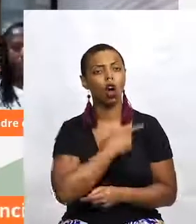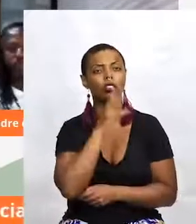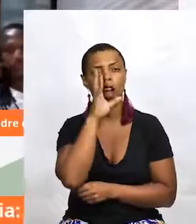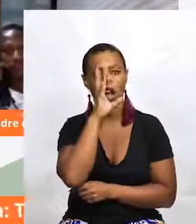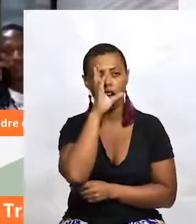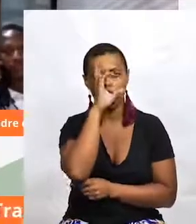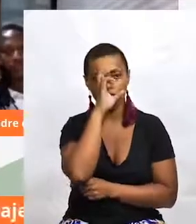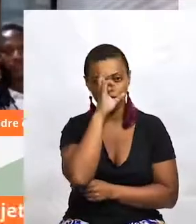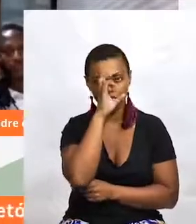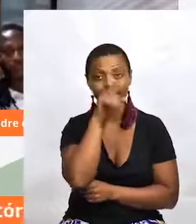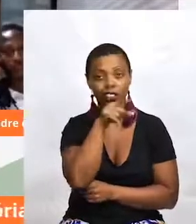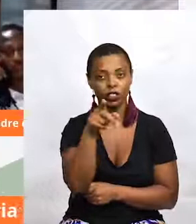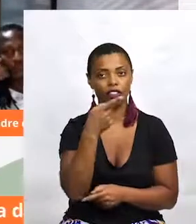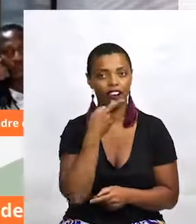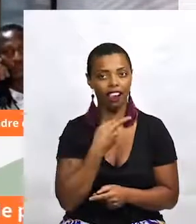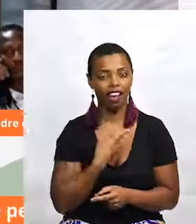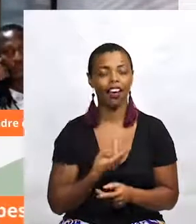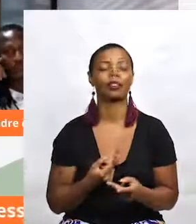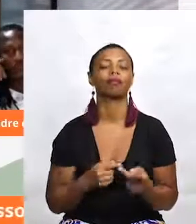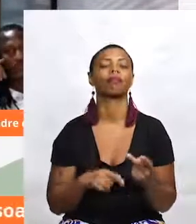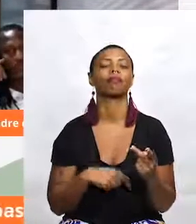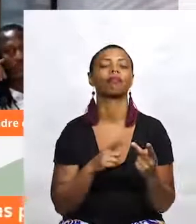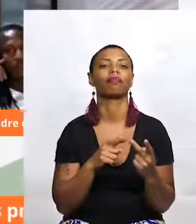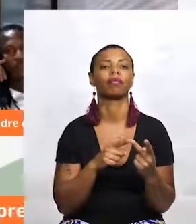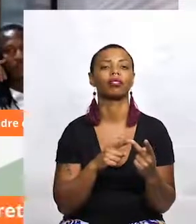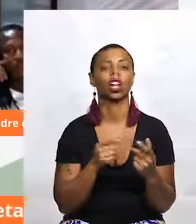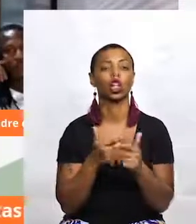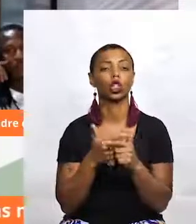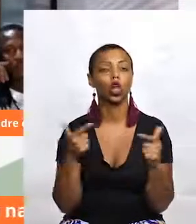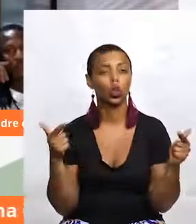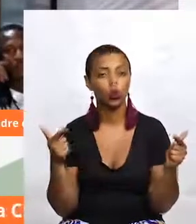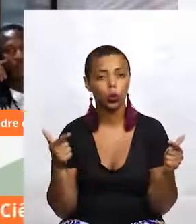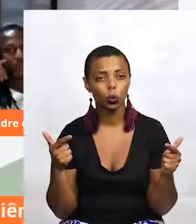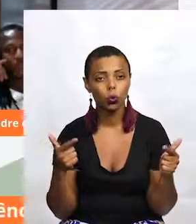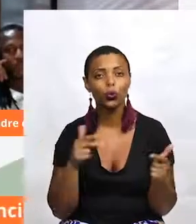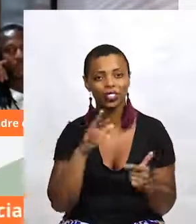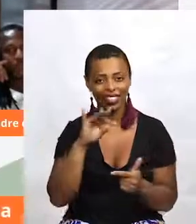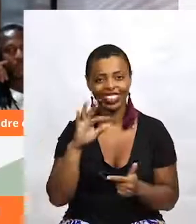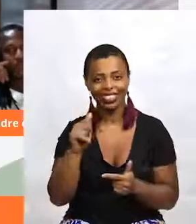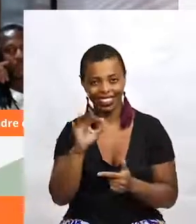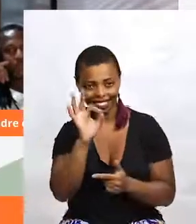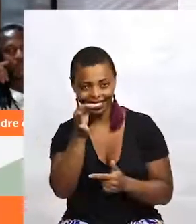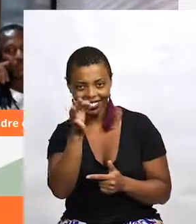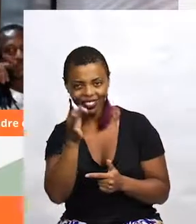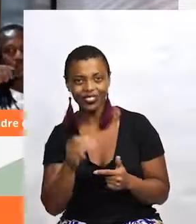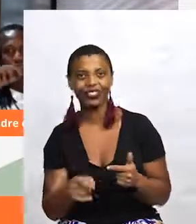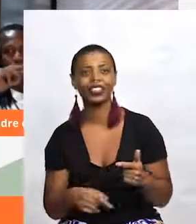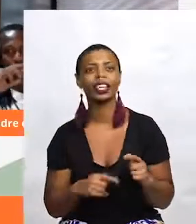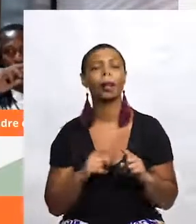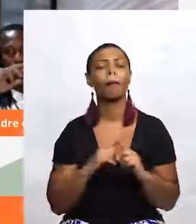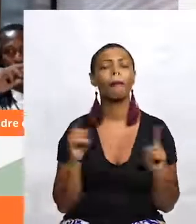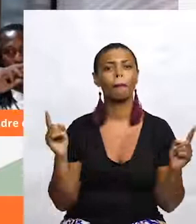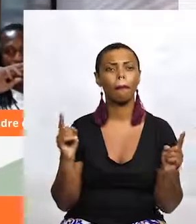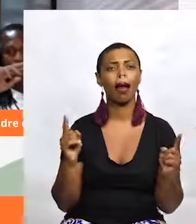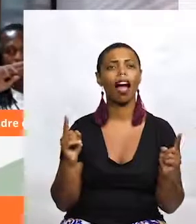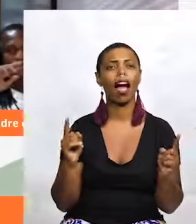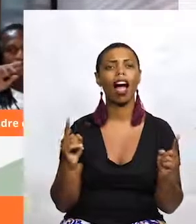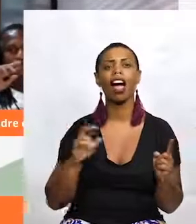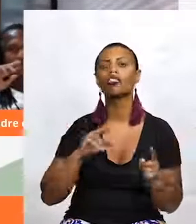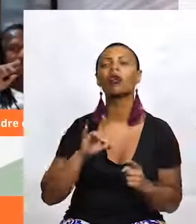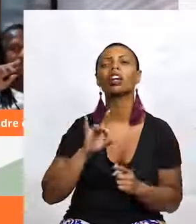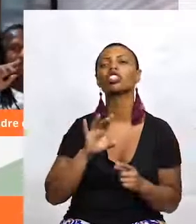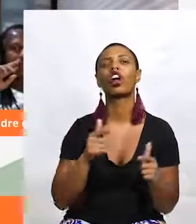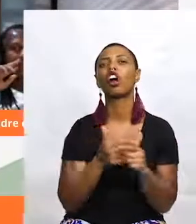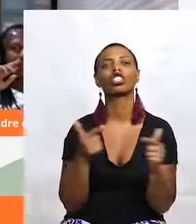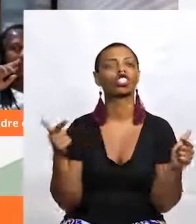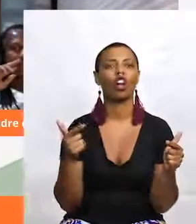resistência, segundo vocês. Nós somos sortudos, não é, Rita de Cássia? Porém, nós não deveríamos ser só